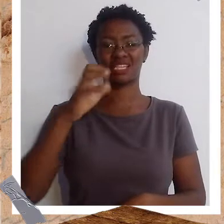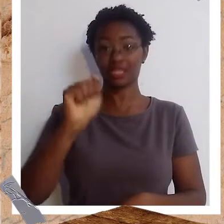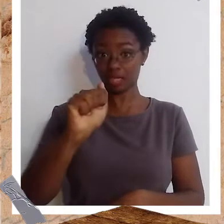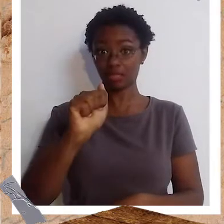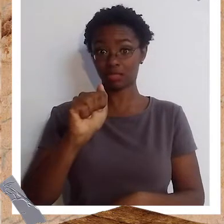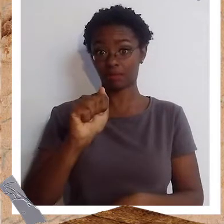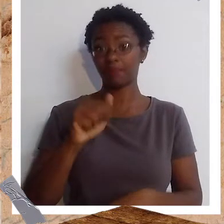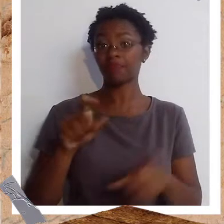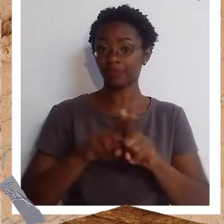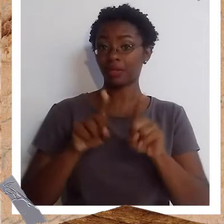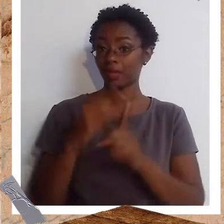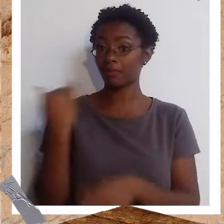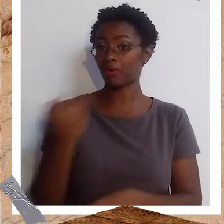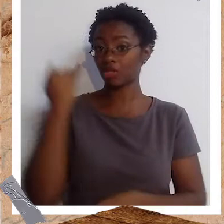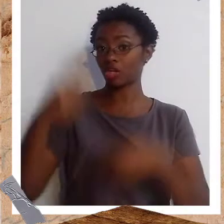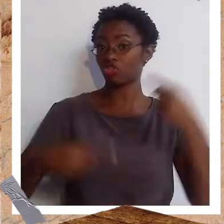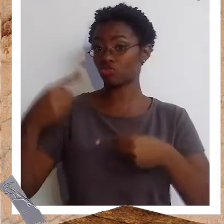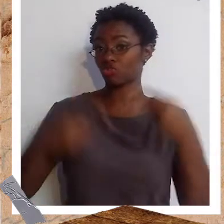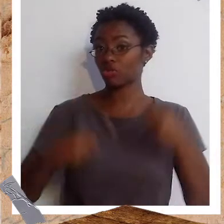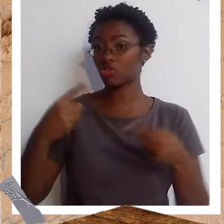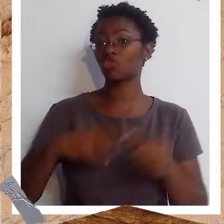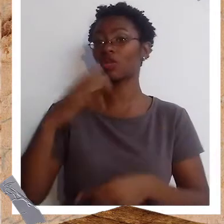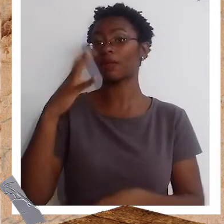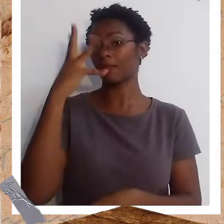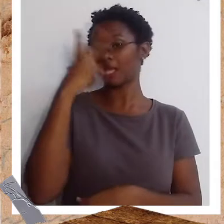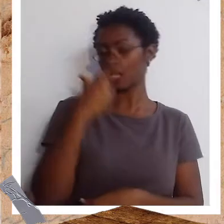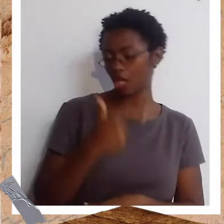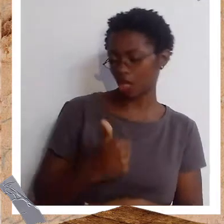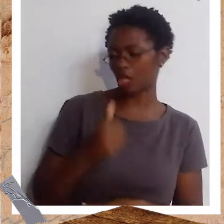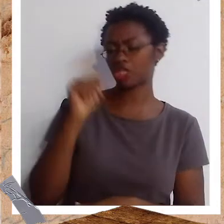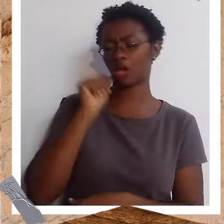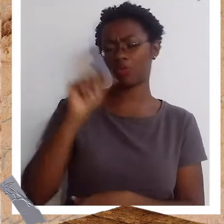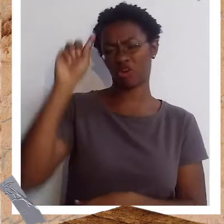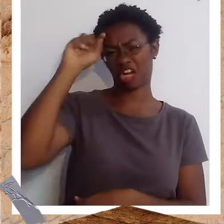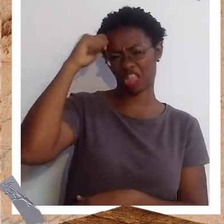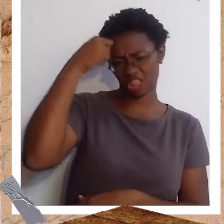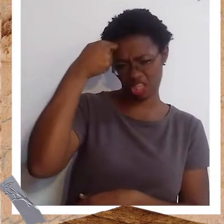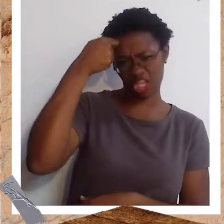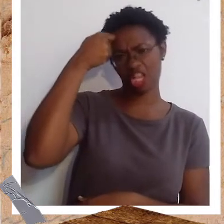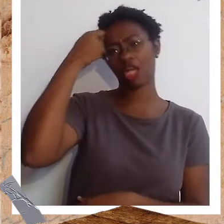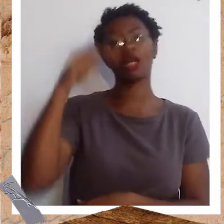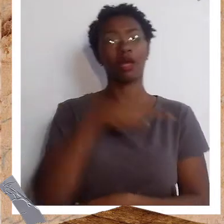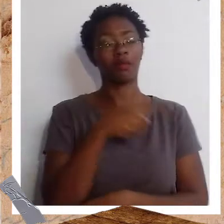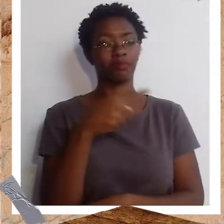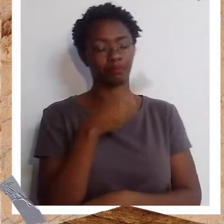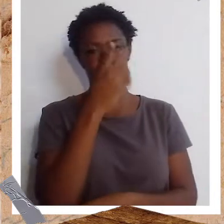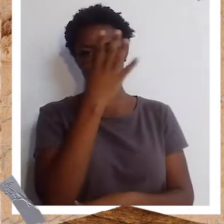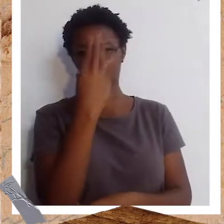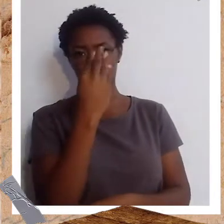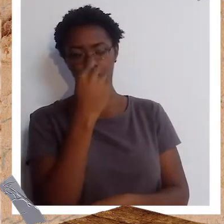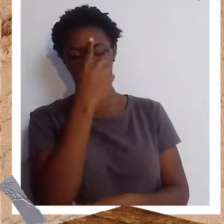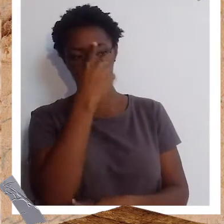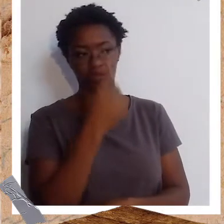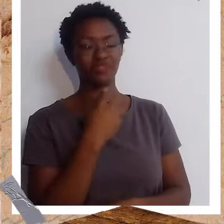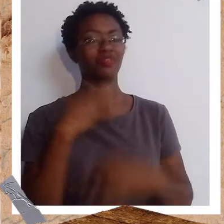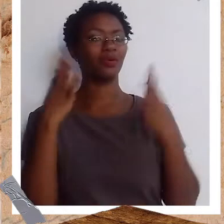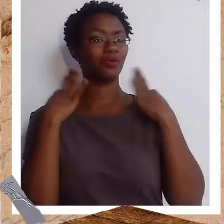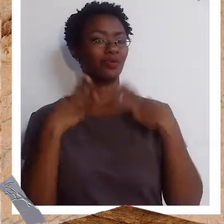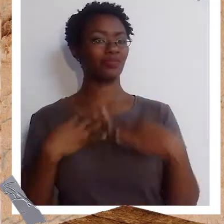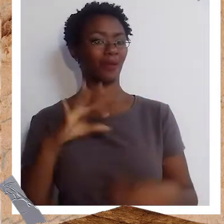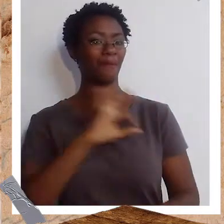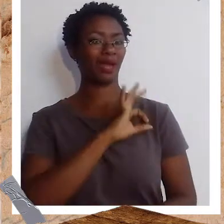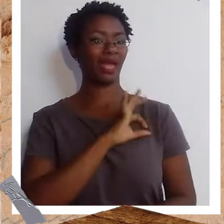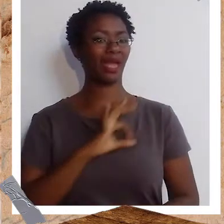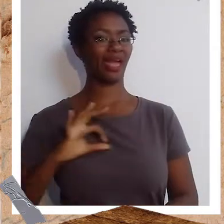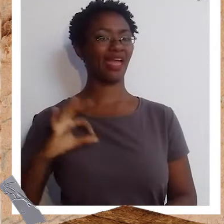da beleza da mulher negra, e aí tem a imagem da Carolina com as pérolas, como disse o